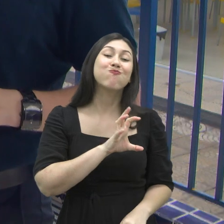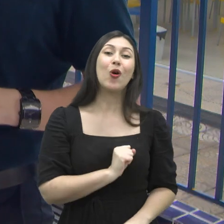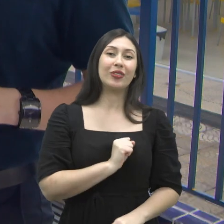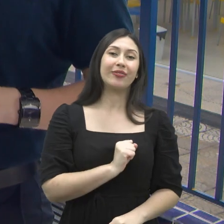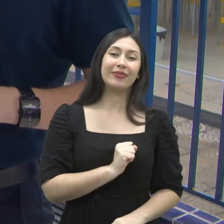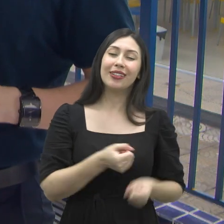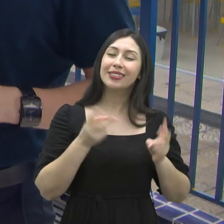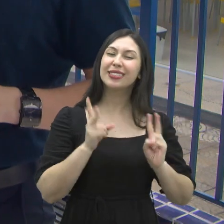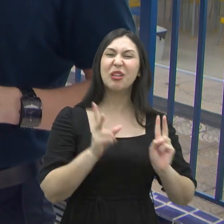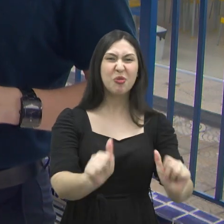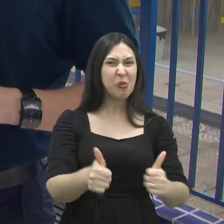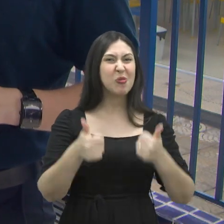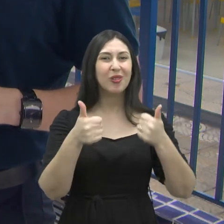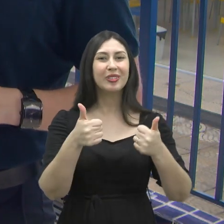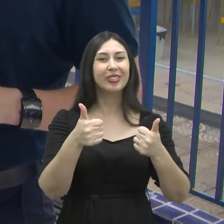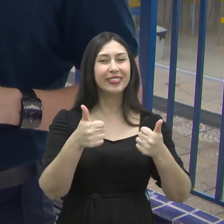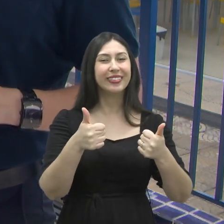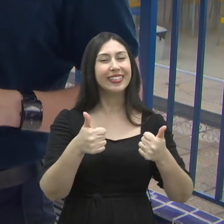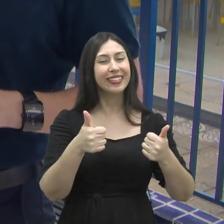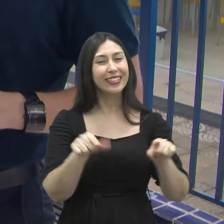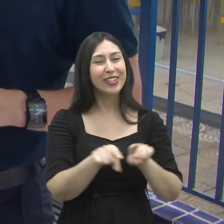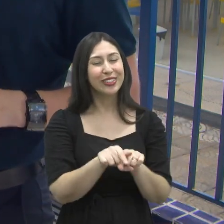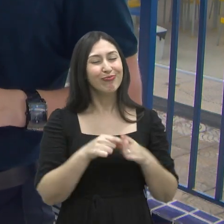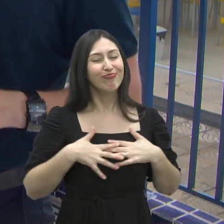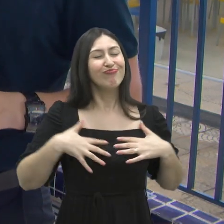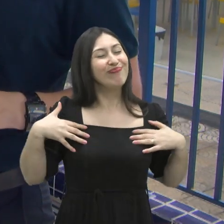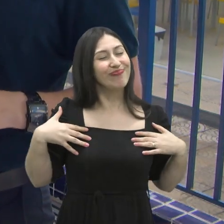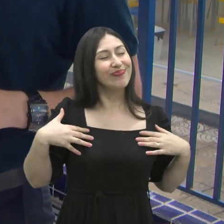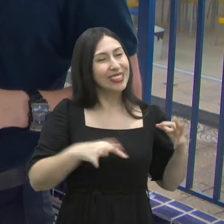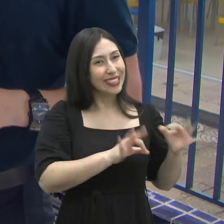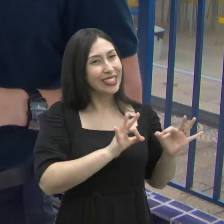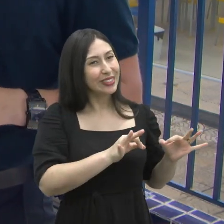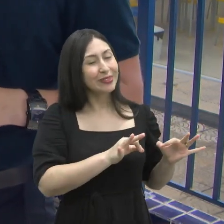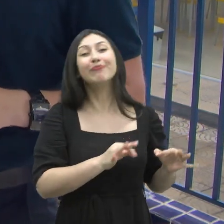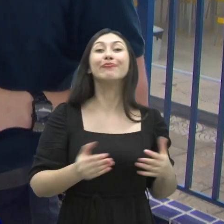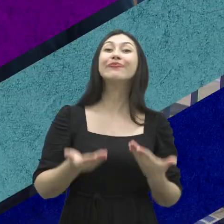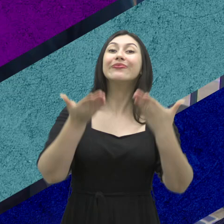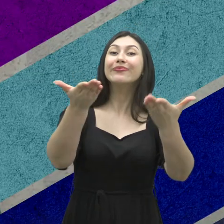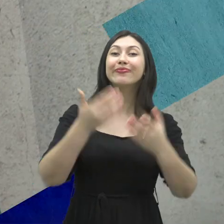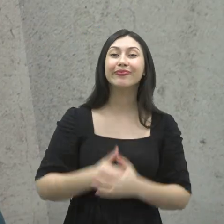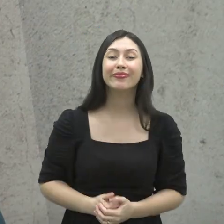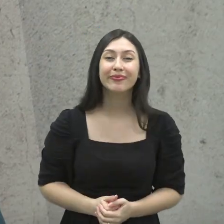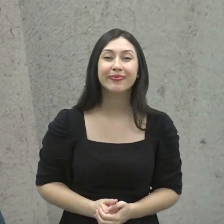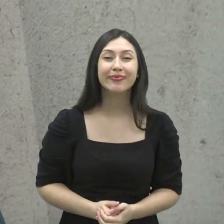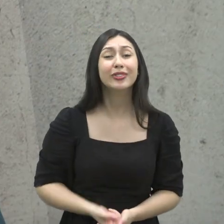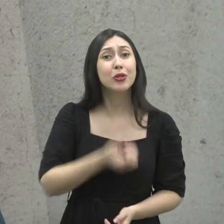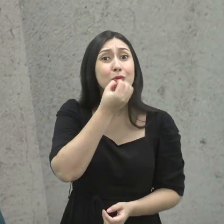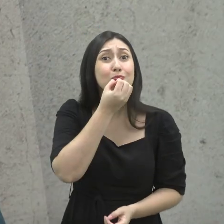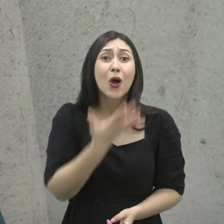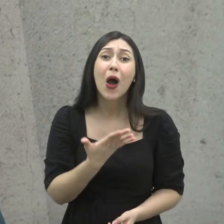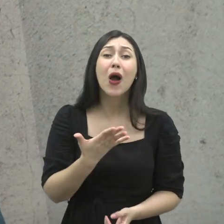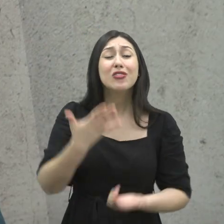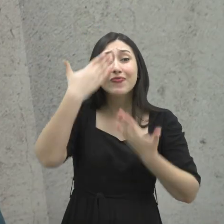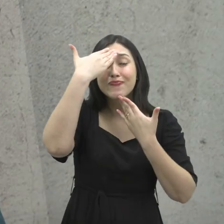faz, sempre dá certo e é sempre muito gratificante no final das contas, né, professor? Volto com vocês aí no estúdio. Muito bom, obrigada,